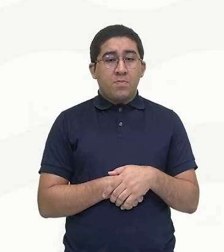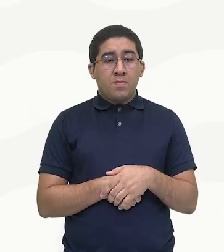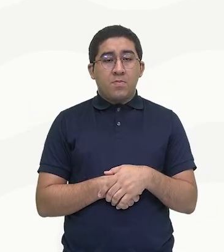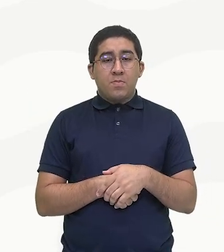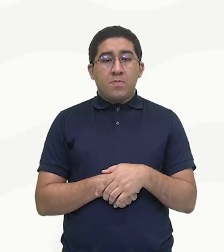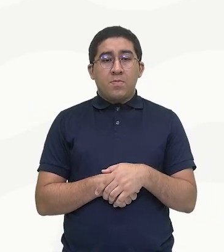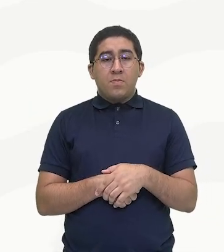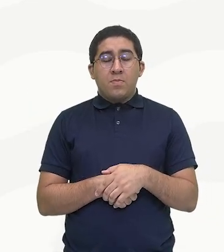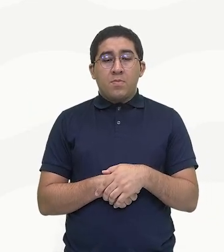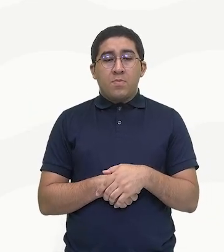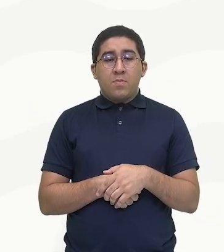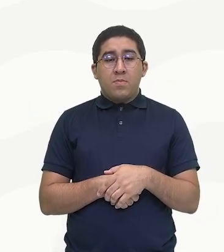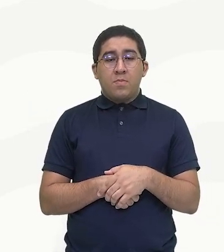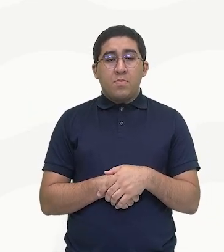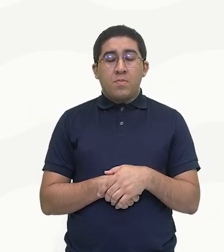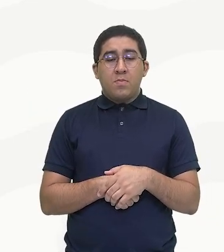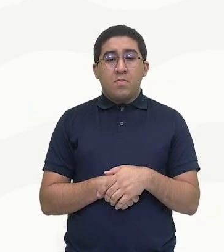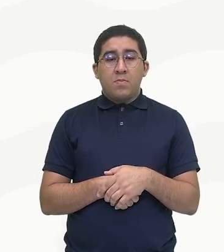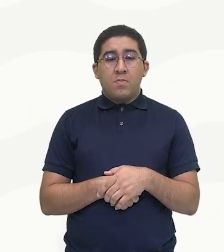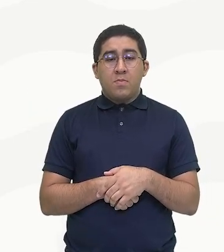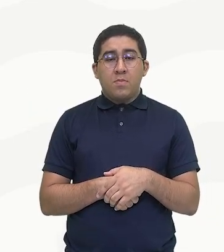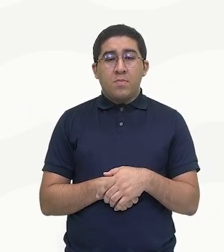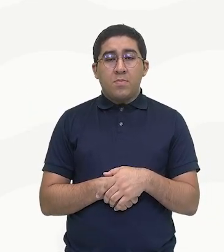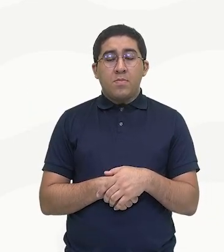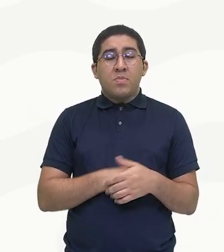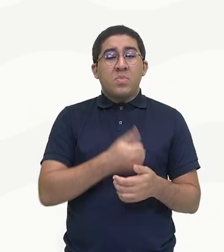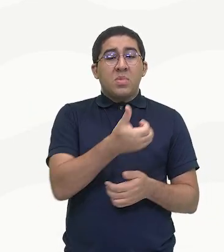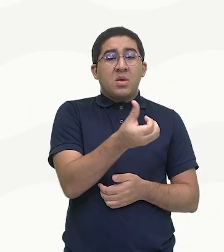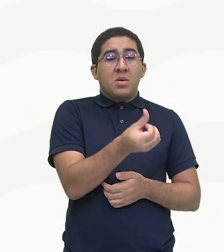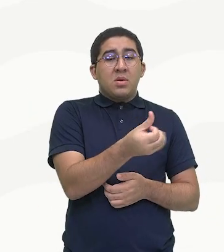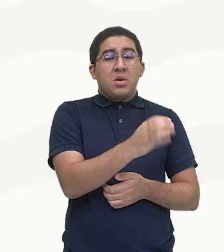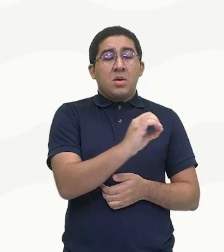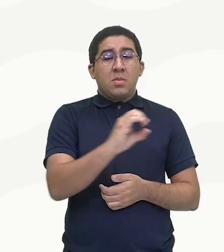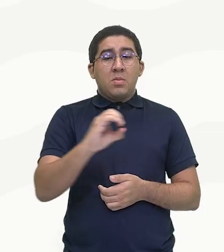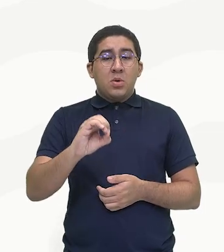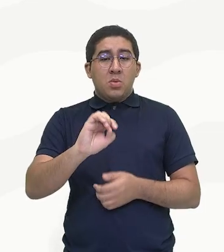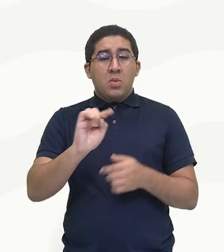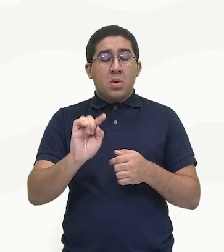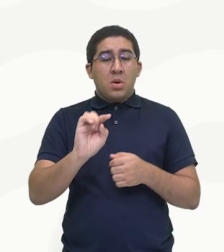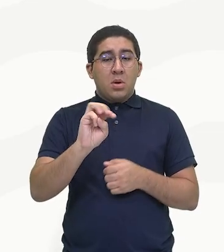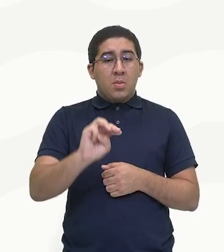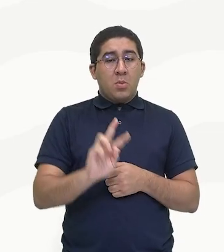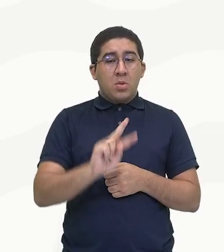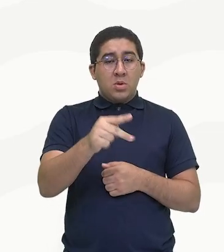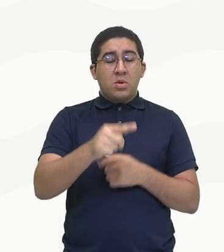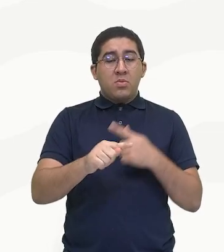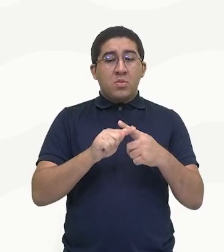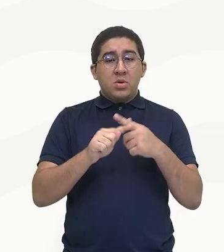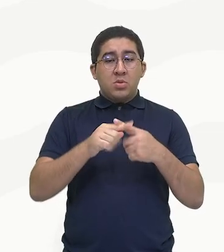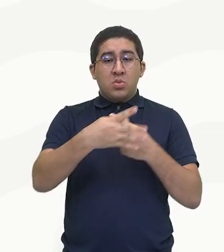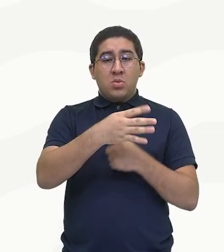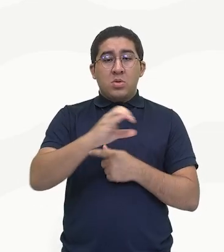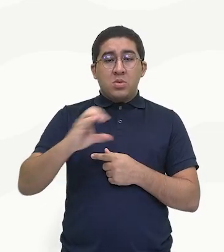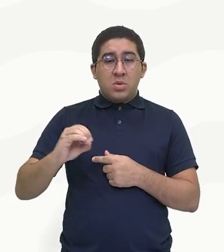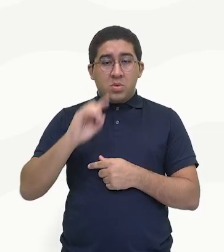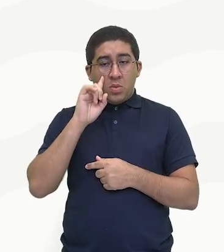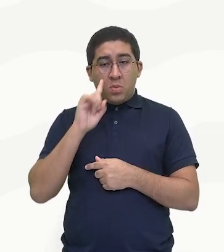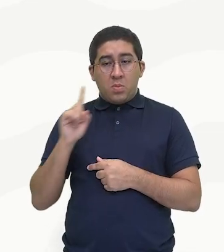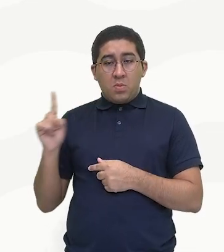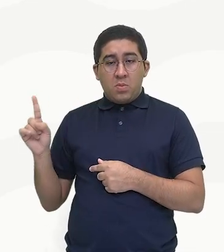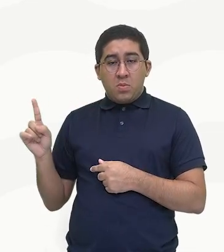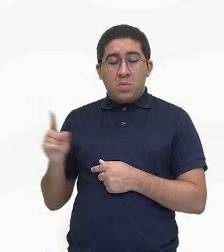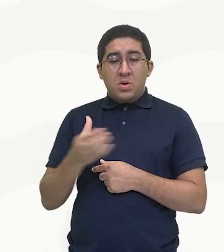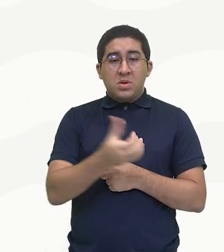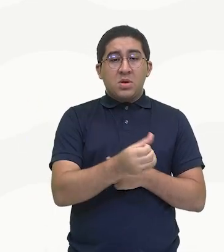aqui na nossa cartela, 6.000 metros quadrados vezes 400, mais uma vez, a gente multiplica, ó, 6